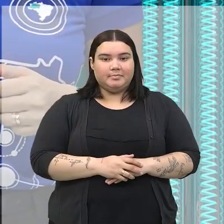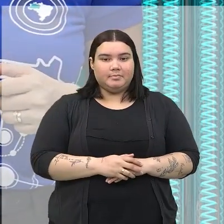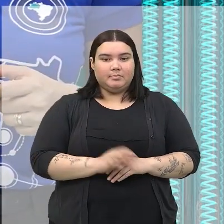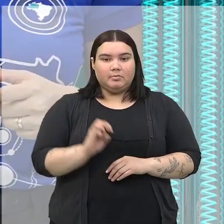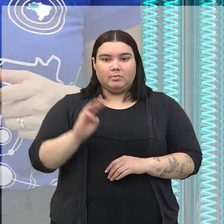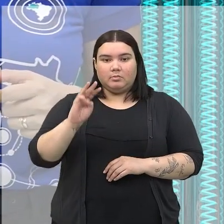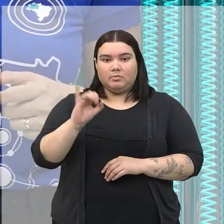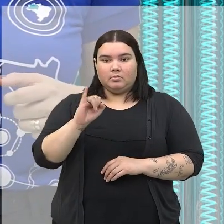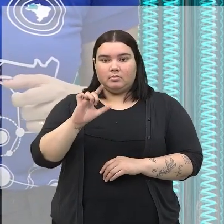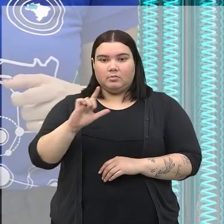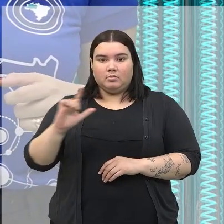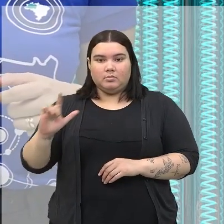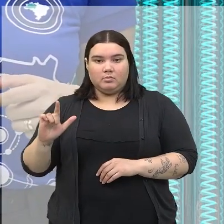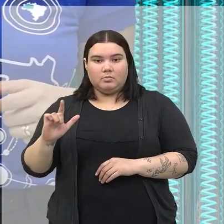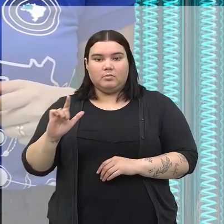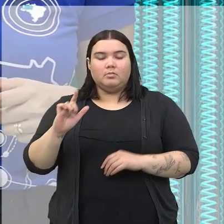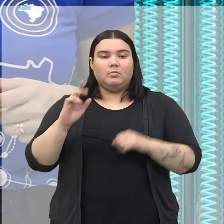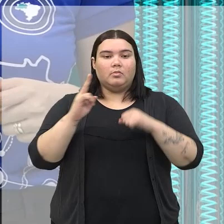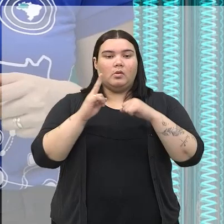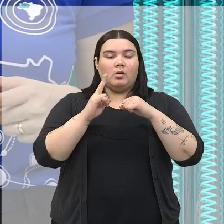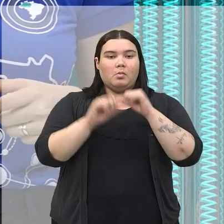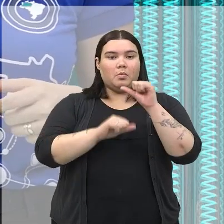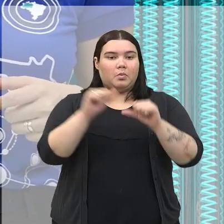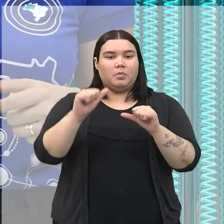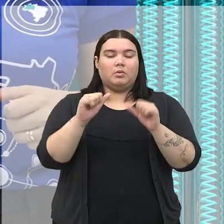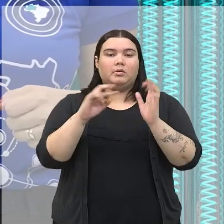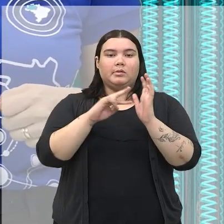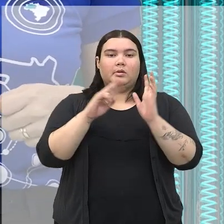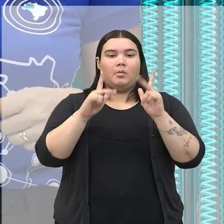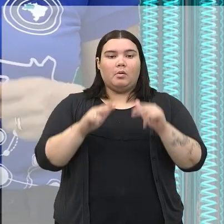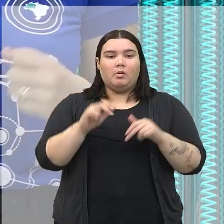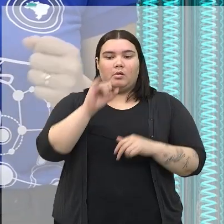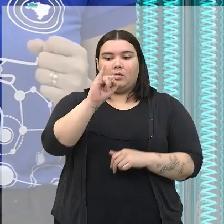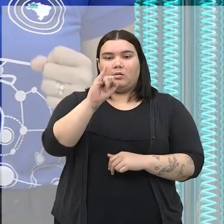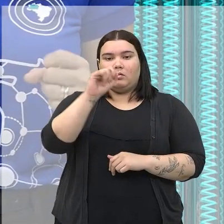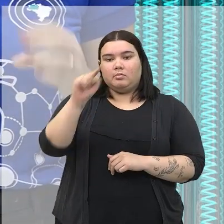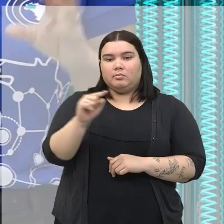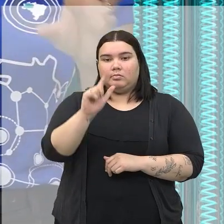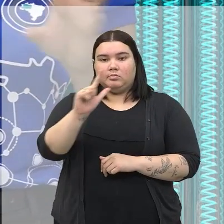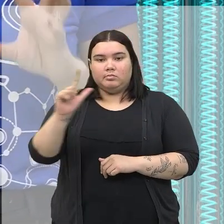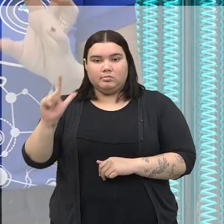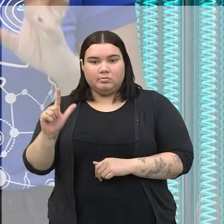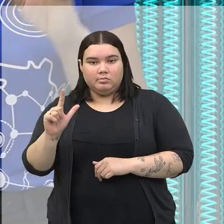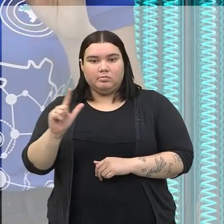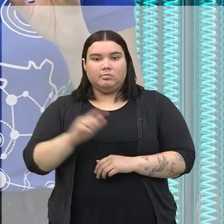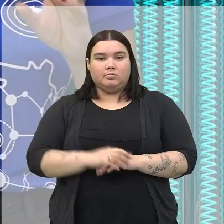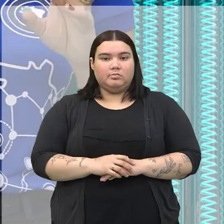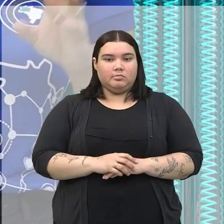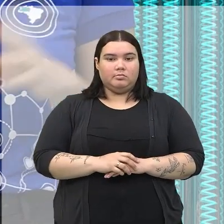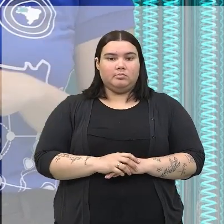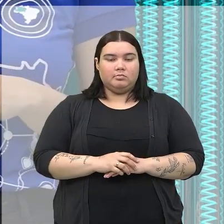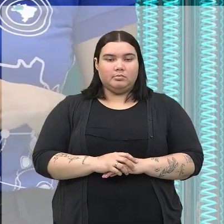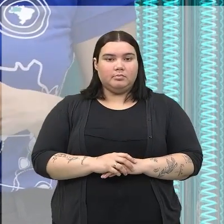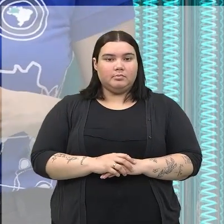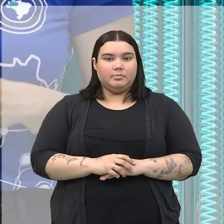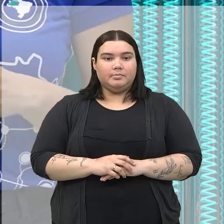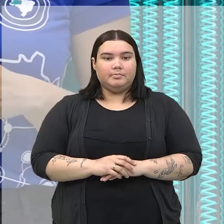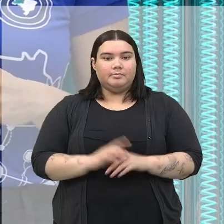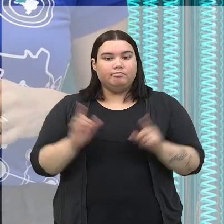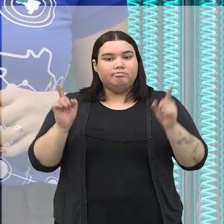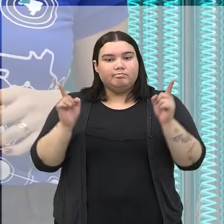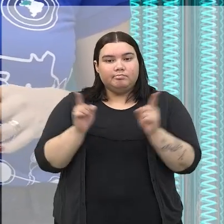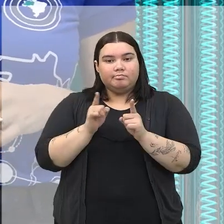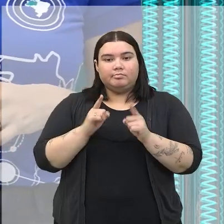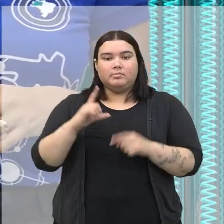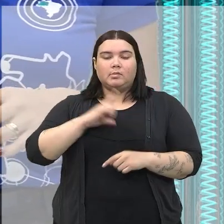é a mesma coisa que I, apóstrofo, LL, ok? A mesma coisa, só que é da forma abreviada. E